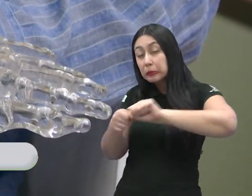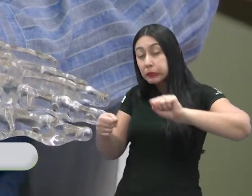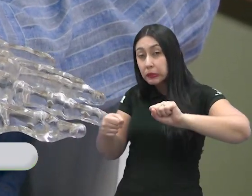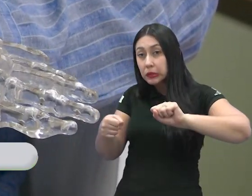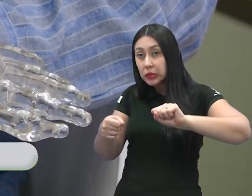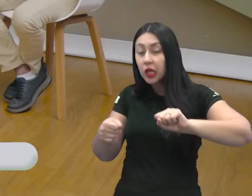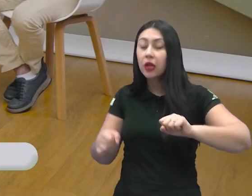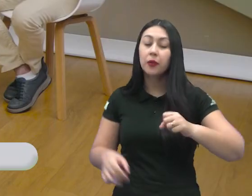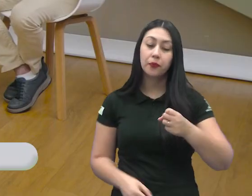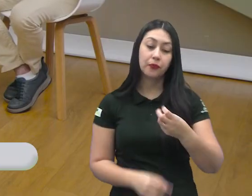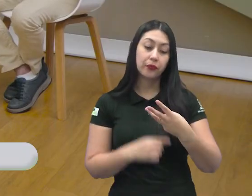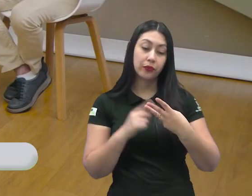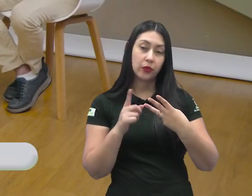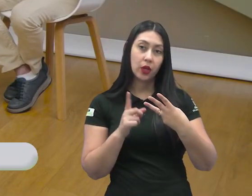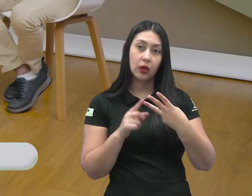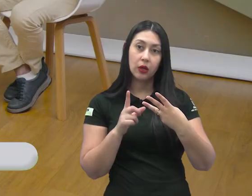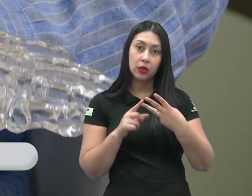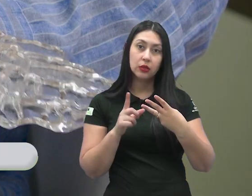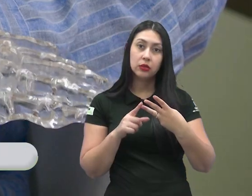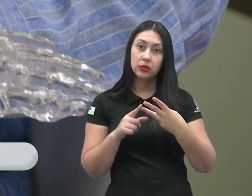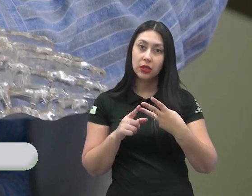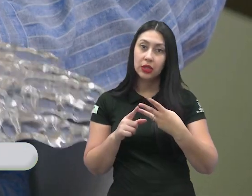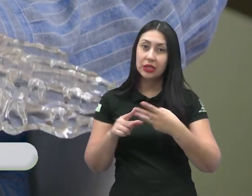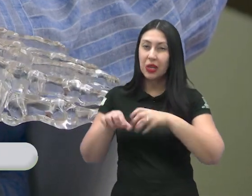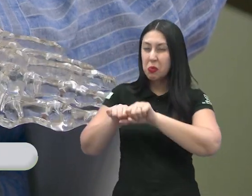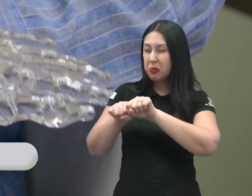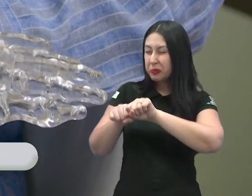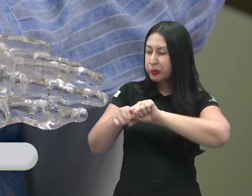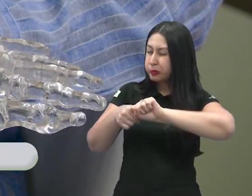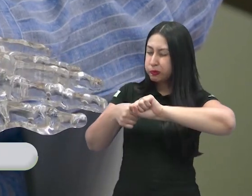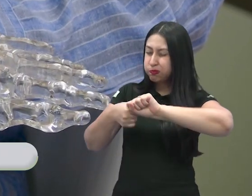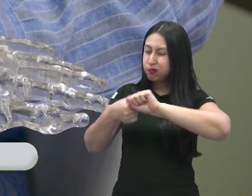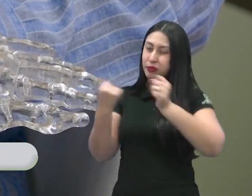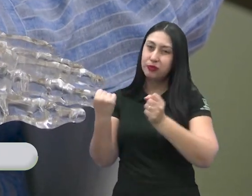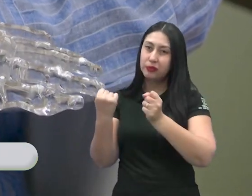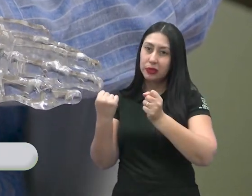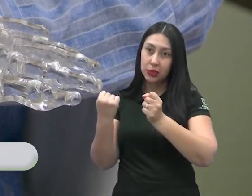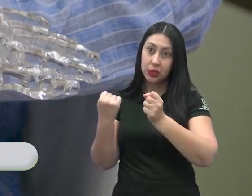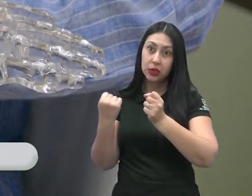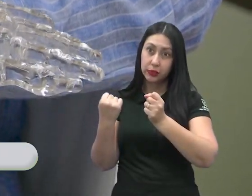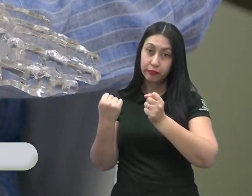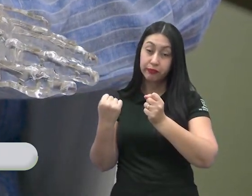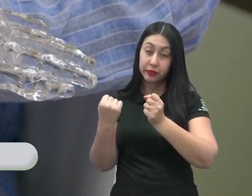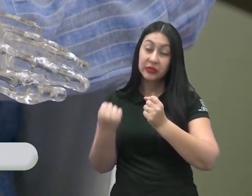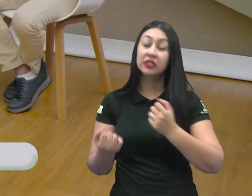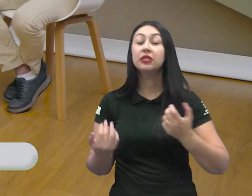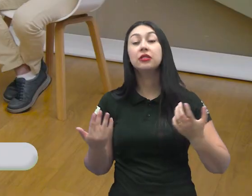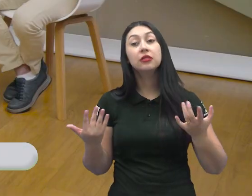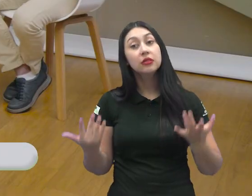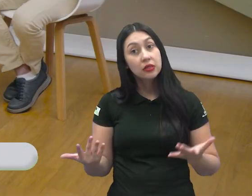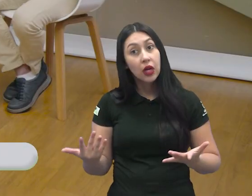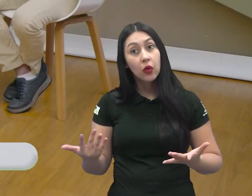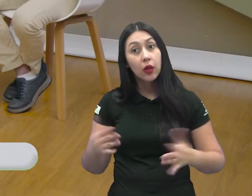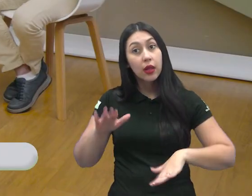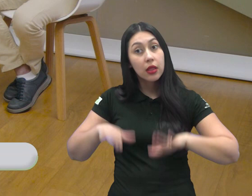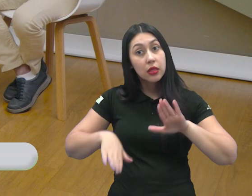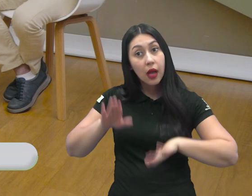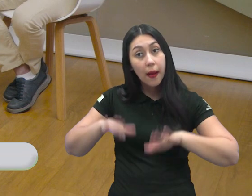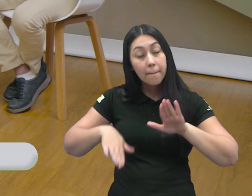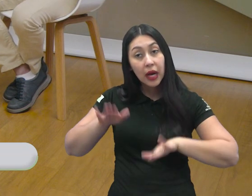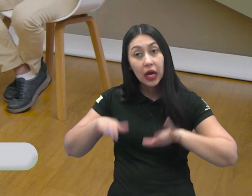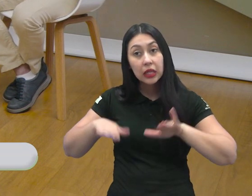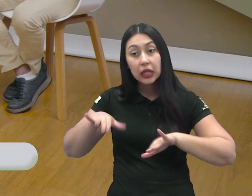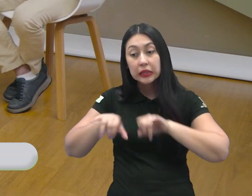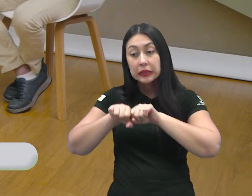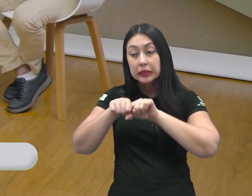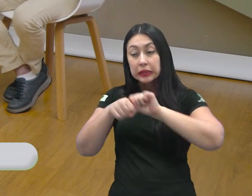E a grau 3 é lesão completa, ruptura completa do ligamento. Então, dependendo do grau desse entorse, da